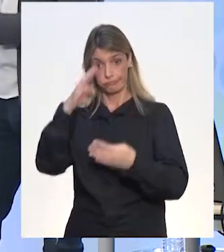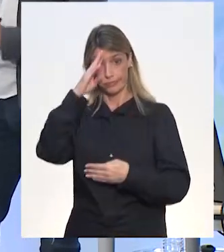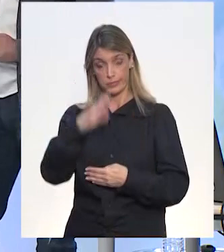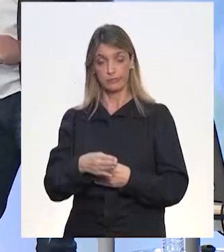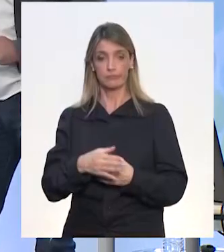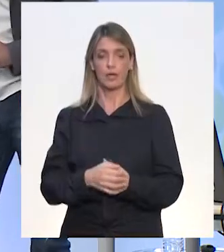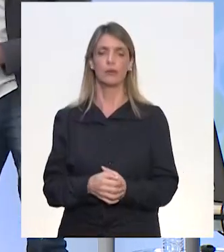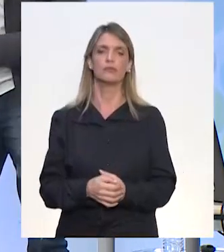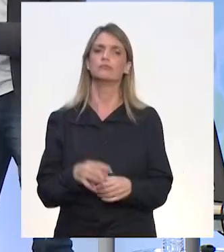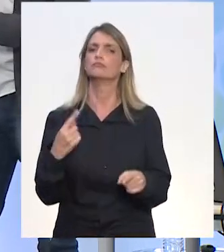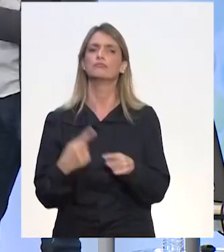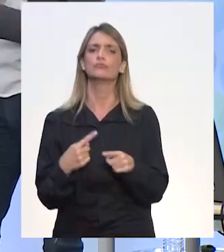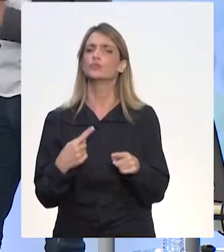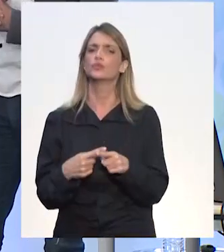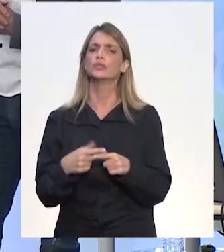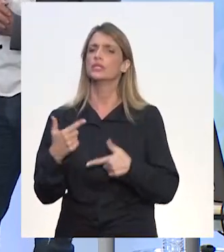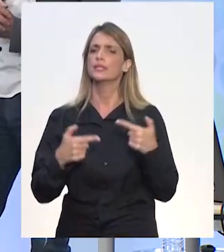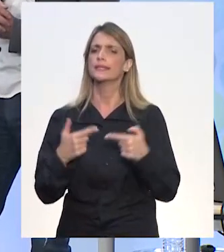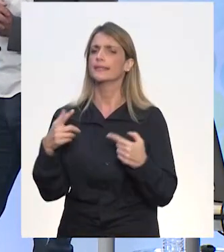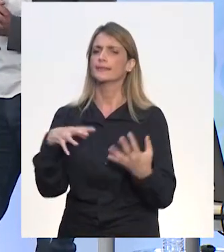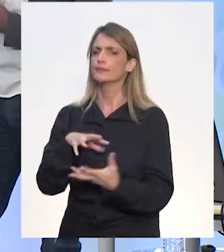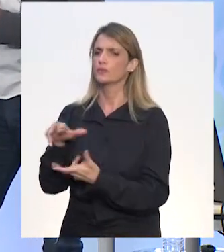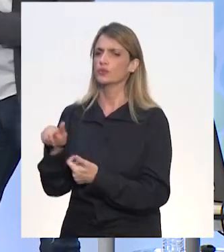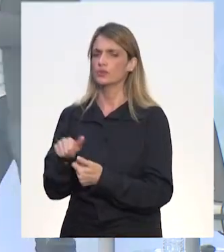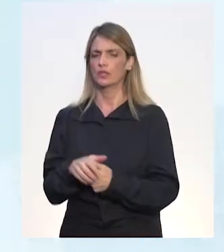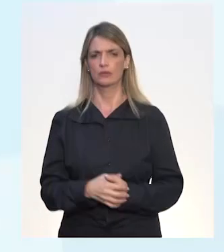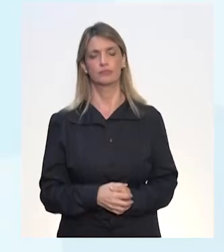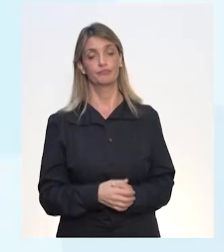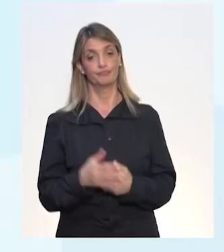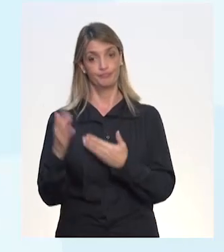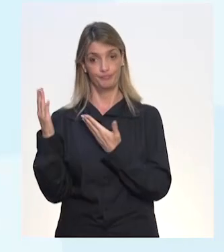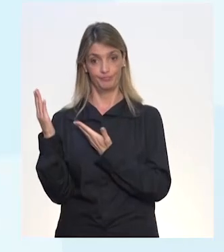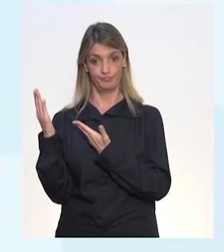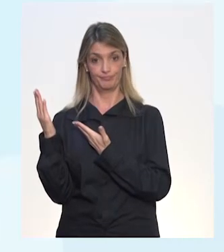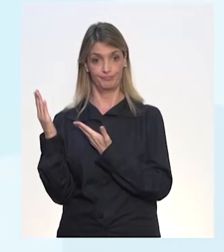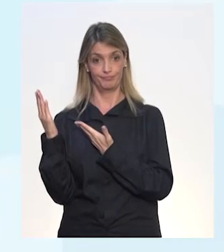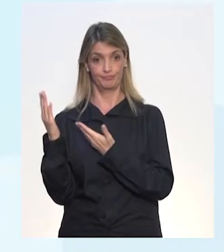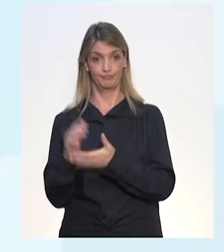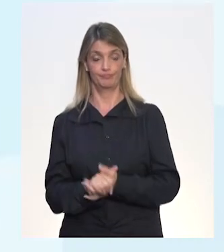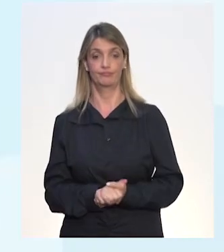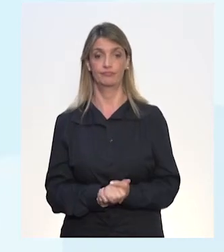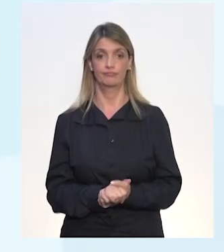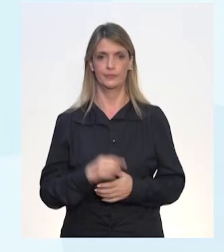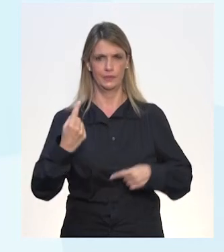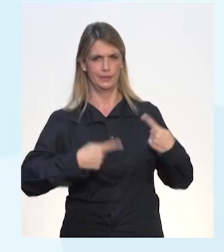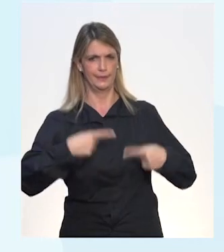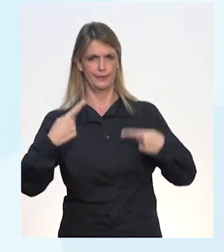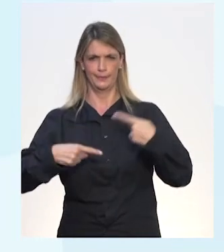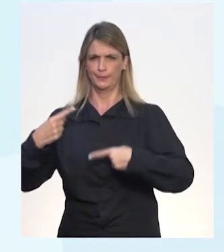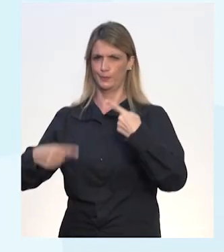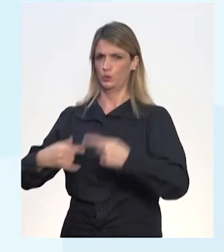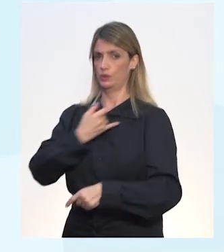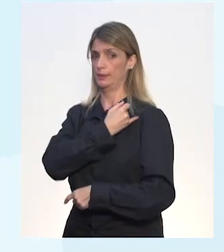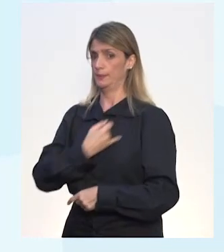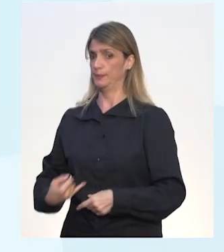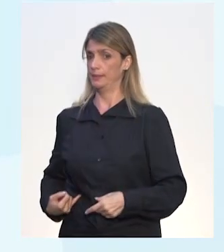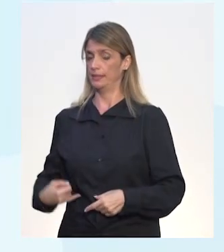Primeira Guerra Mundial. Volta um pouquinho o slide anterior. Isso. Disputas imperialistas